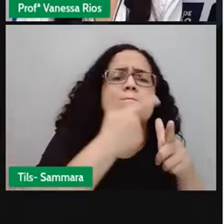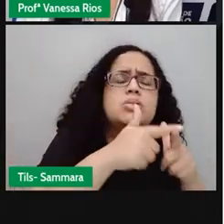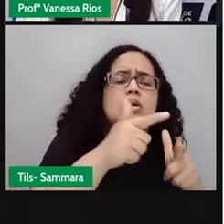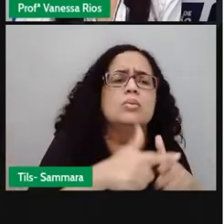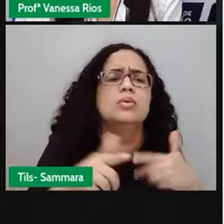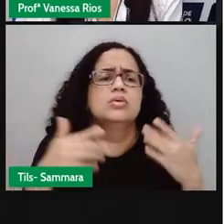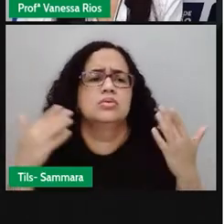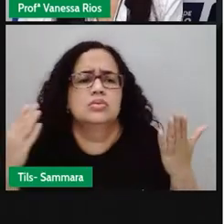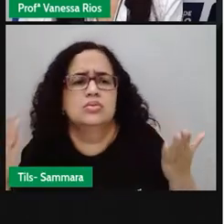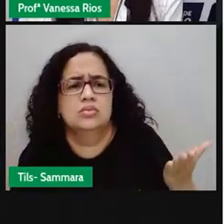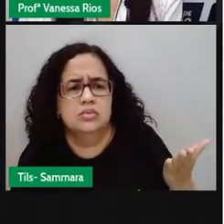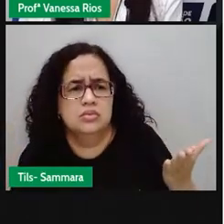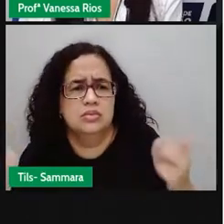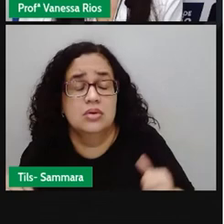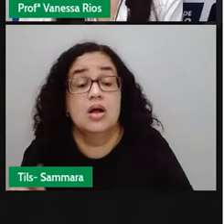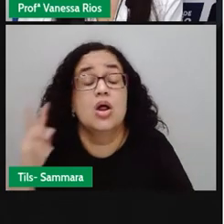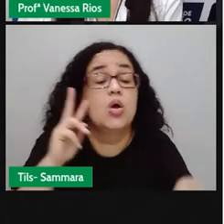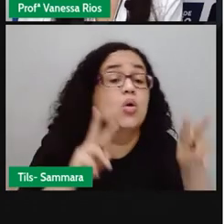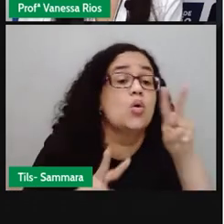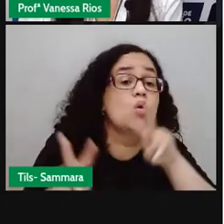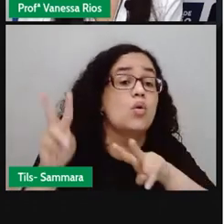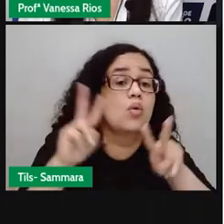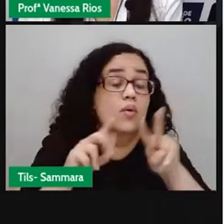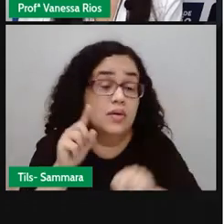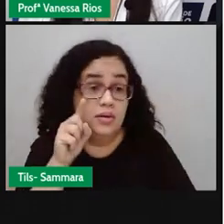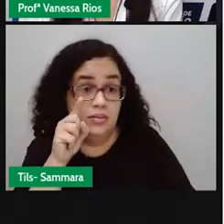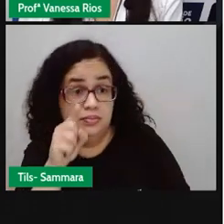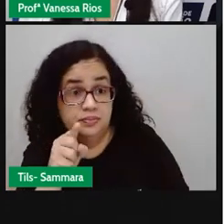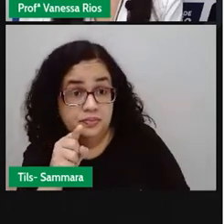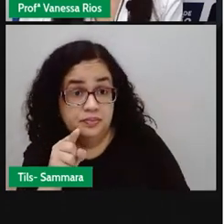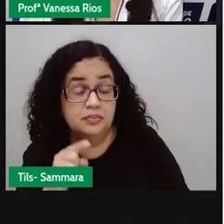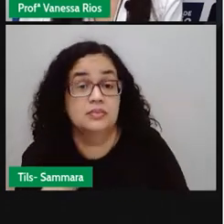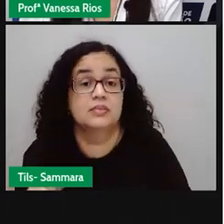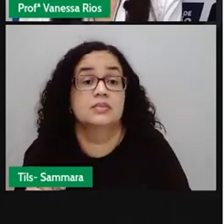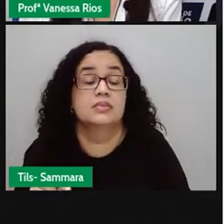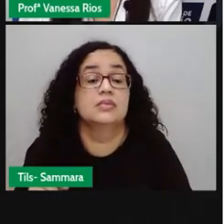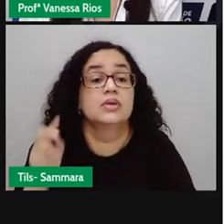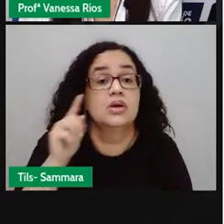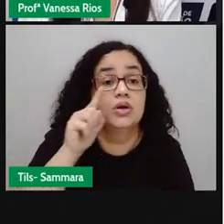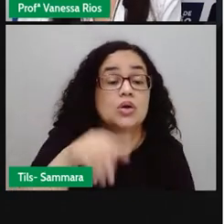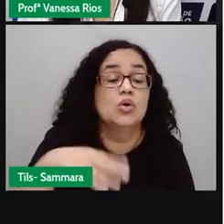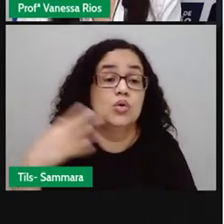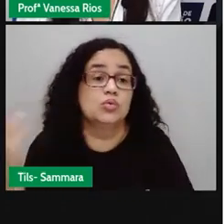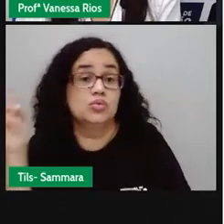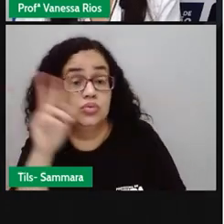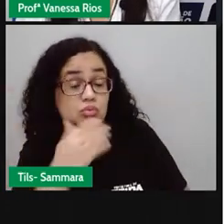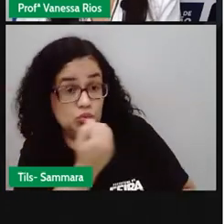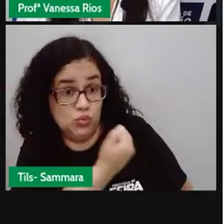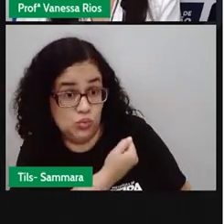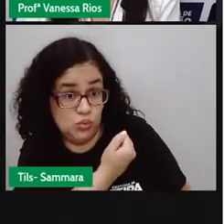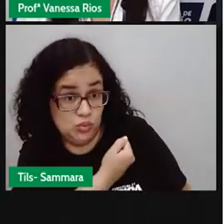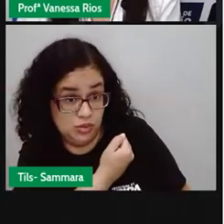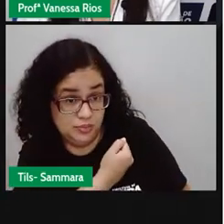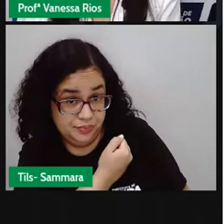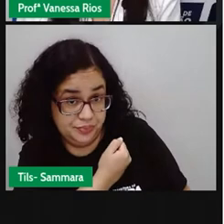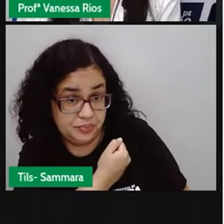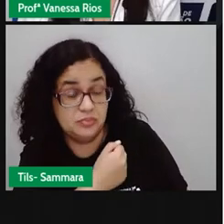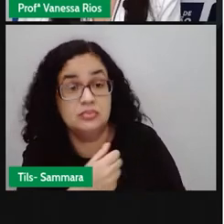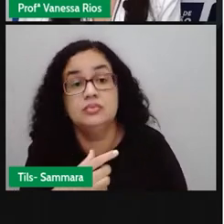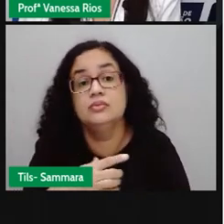a primeira coisa que a gente tem que olhar? É a identificação dos valores que foram